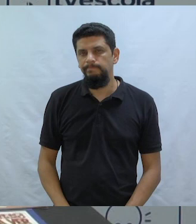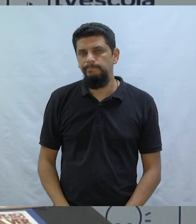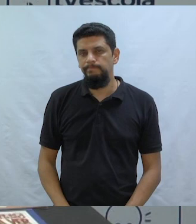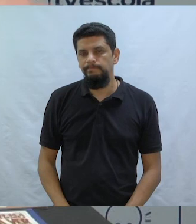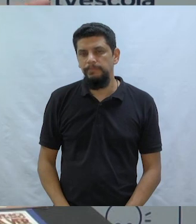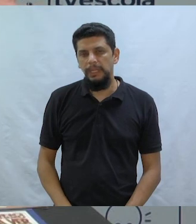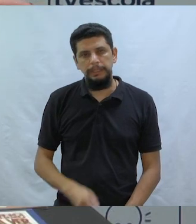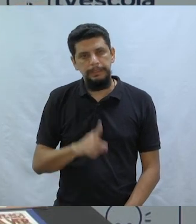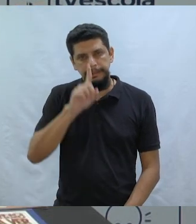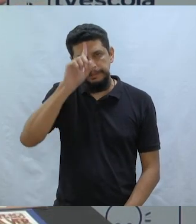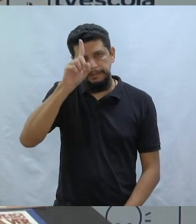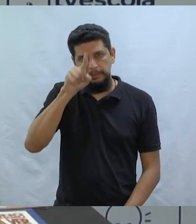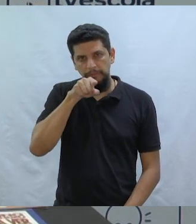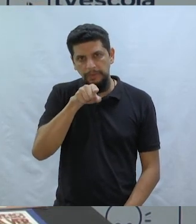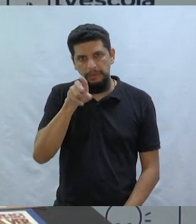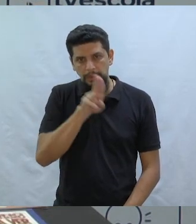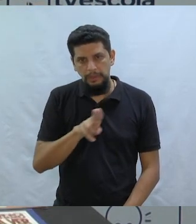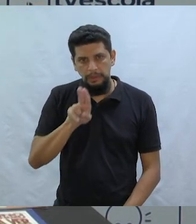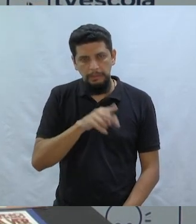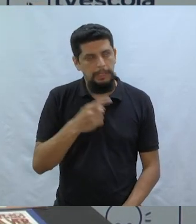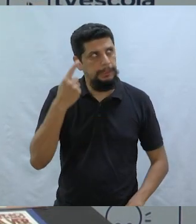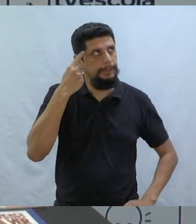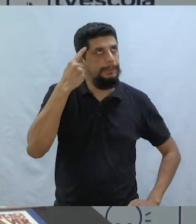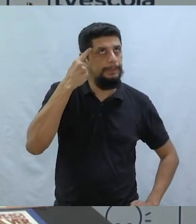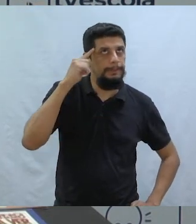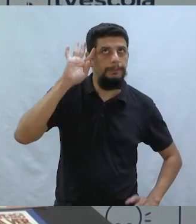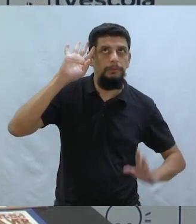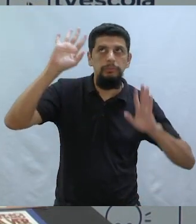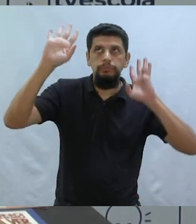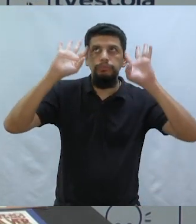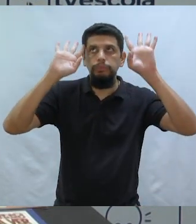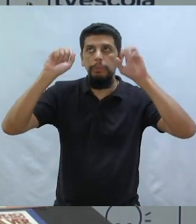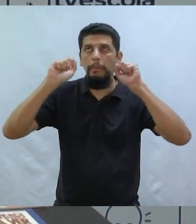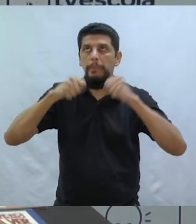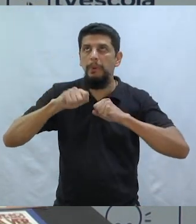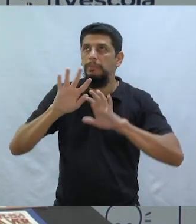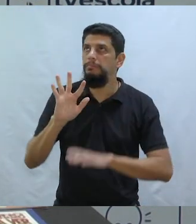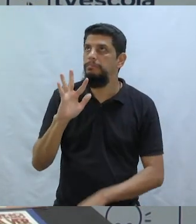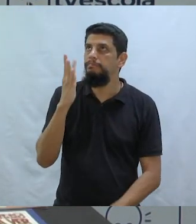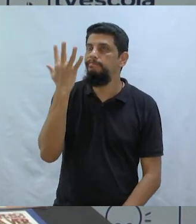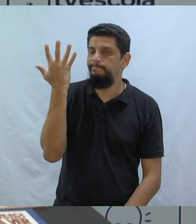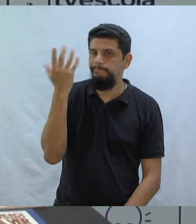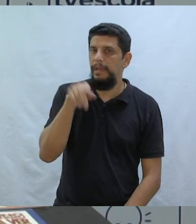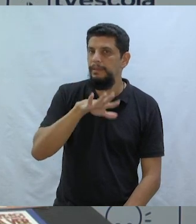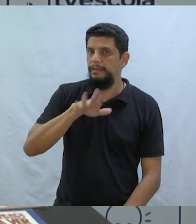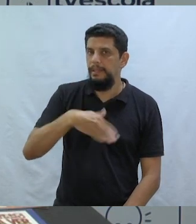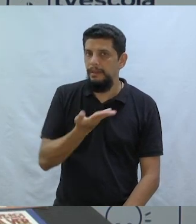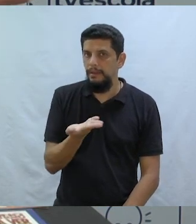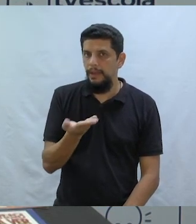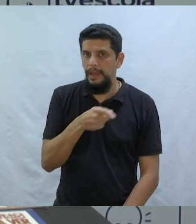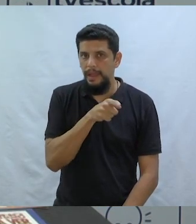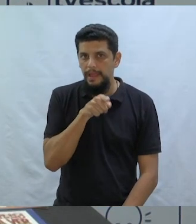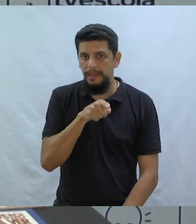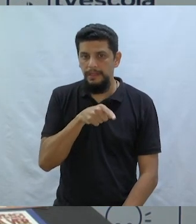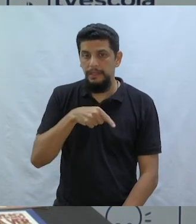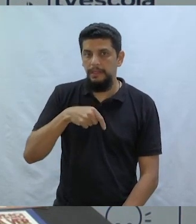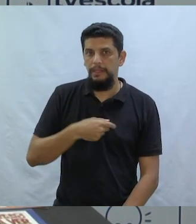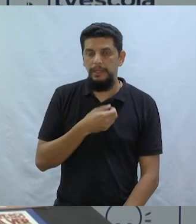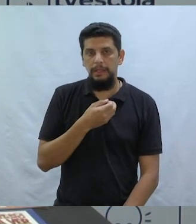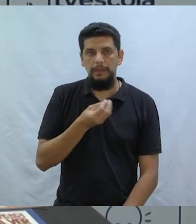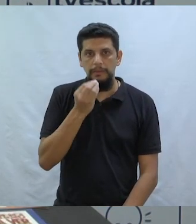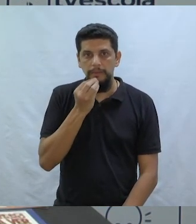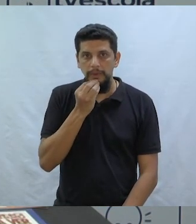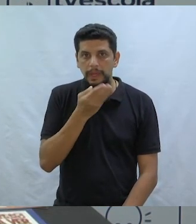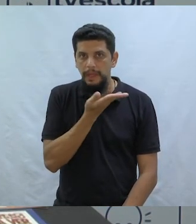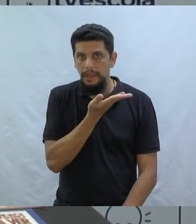você que criatividade você utilizou para imaginar o que poderia acontecer Então essa é a sua